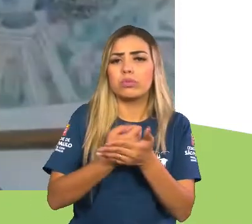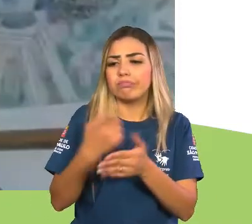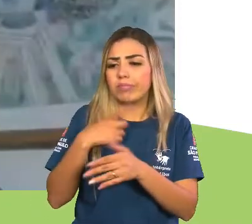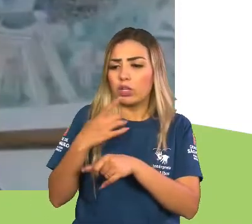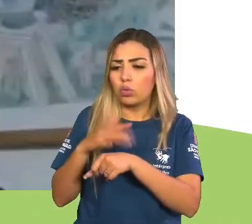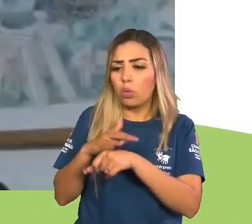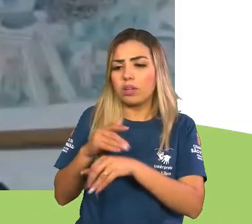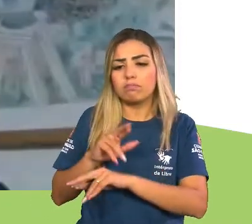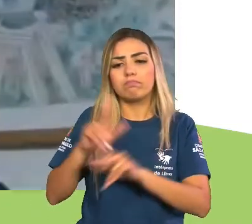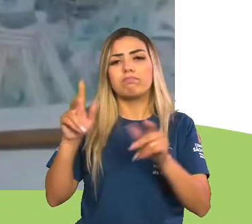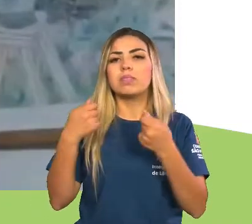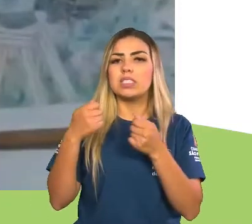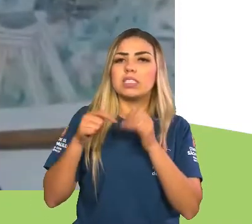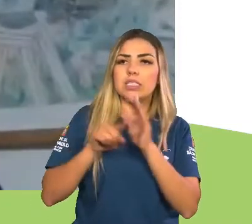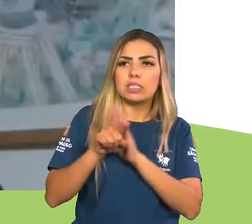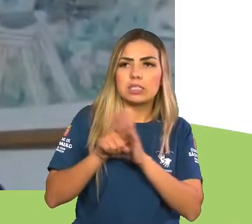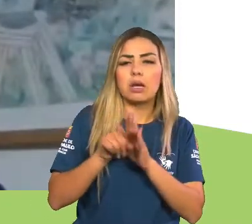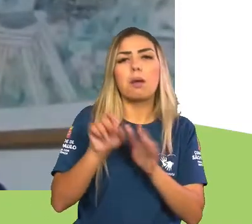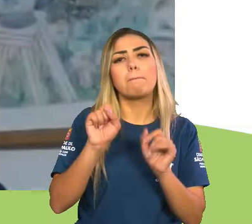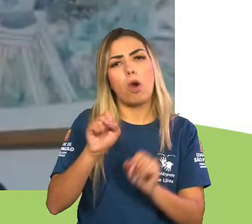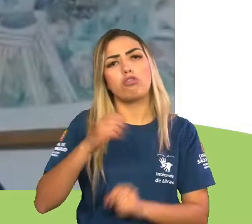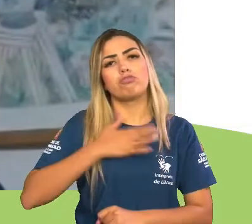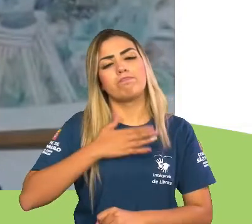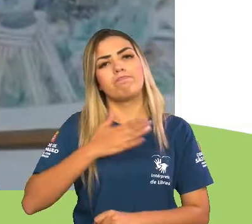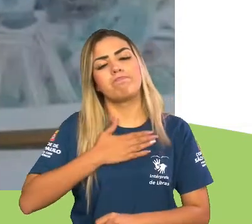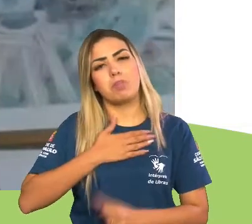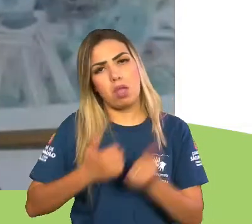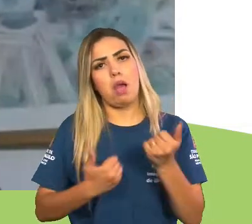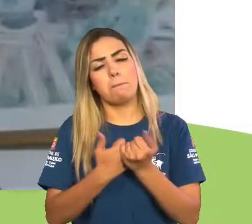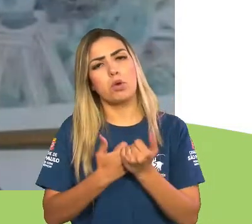eu queria dizer que para contar comigo, porque eu estou aqui